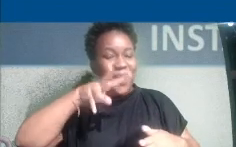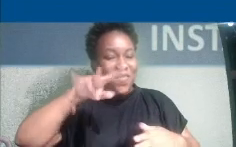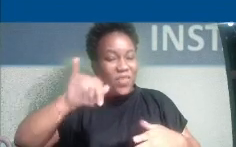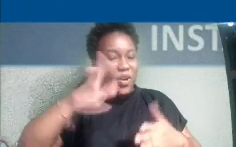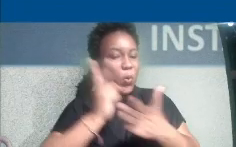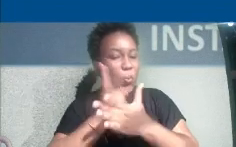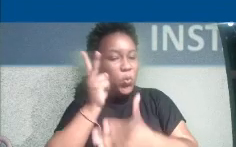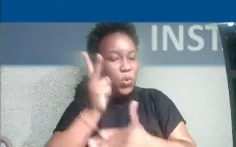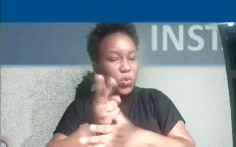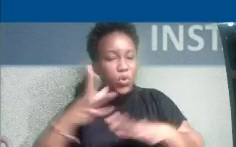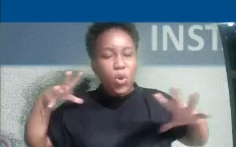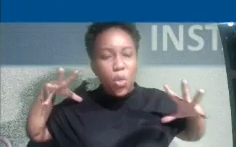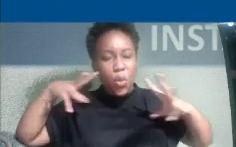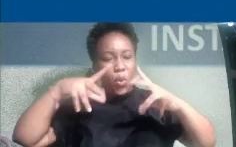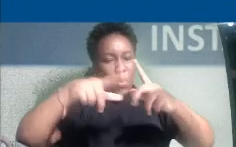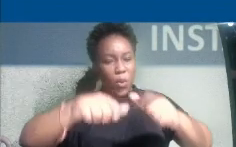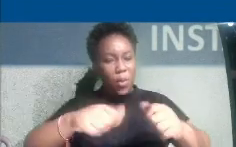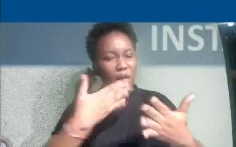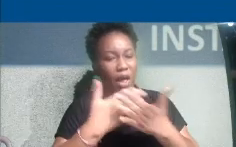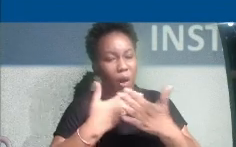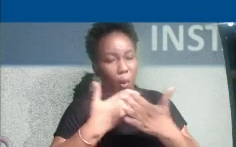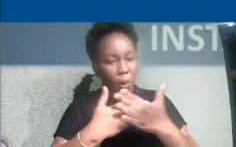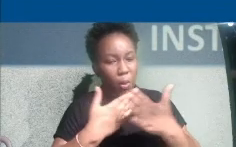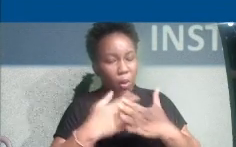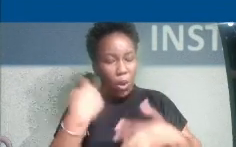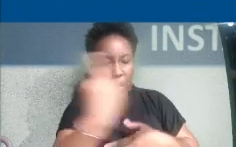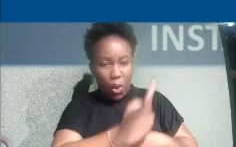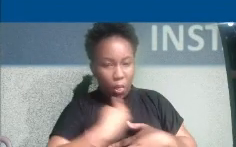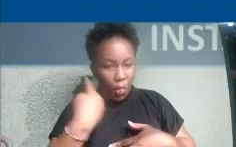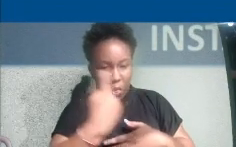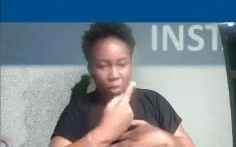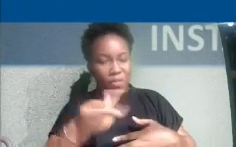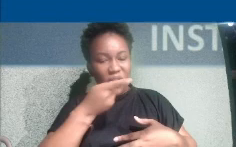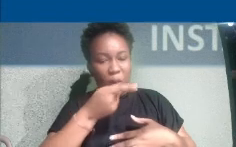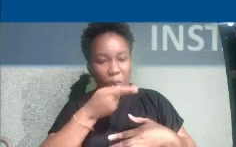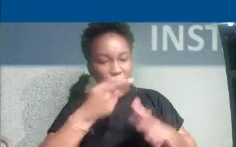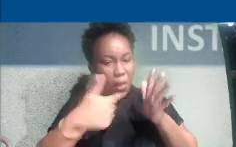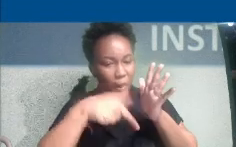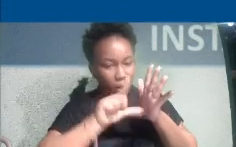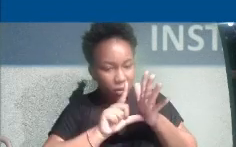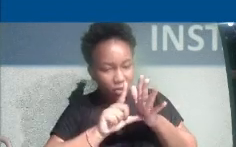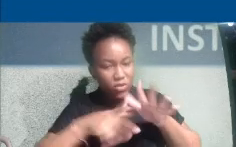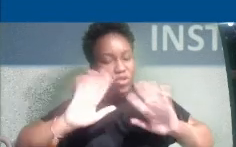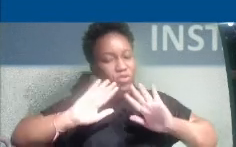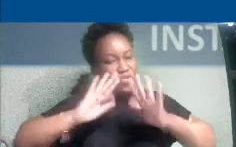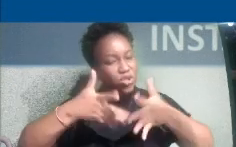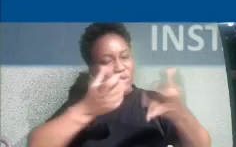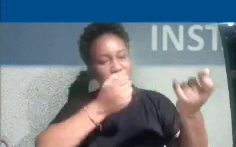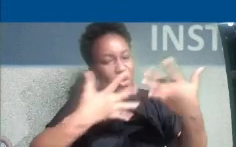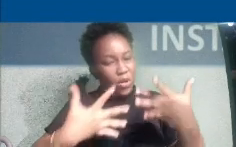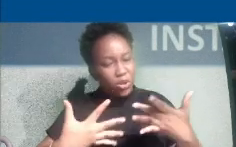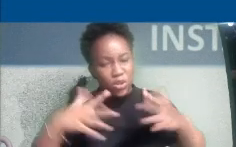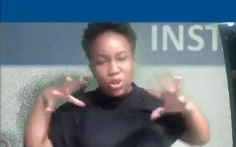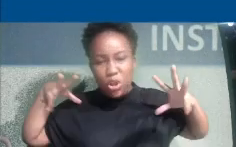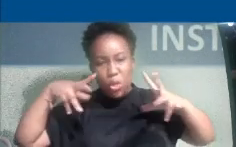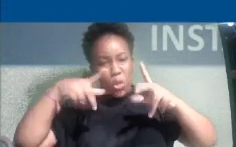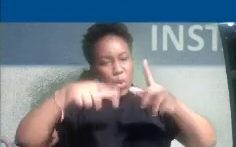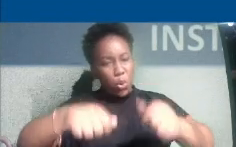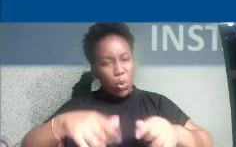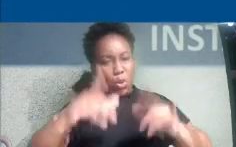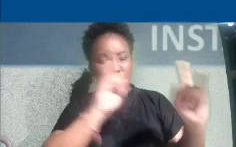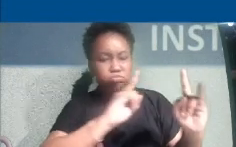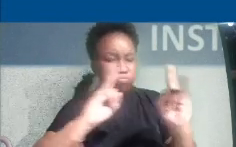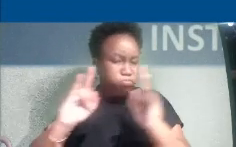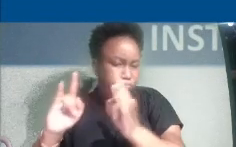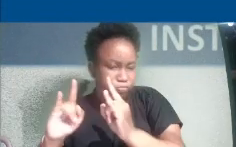a todas as outras aulas que nós trabalhamos anteriormente. Primeira aula falamos bastante sobre todas as instalações de uma